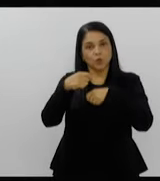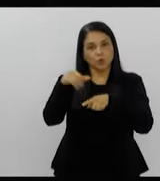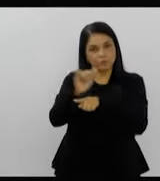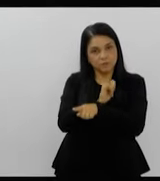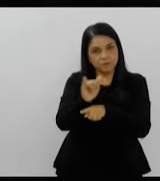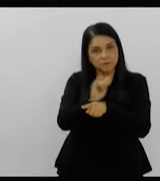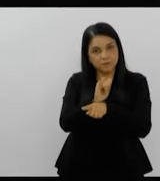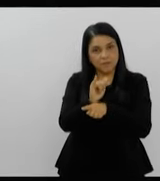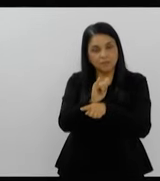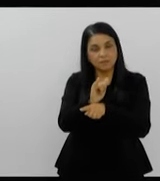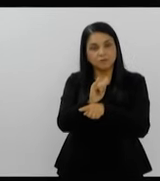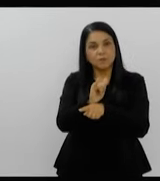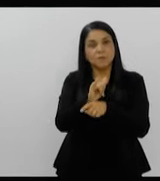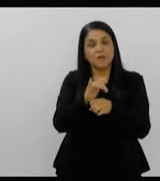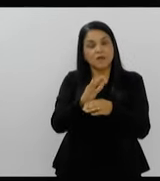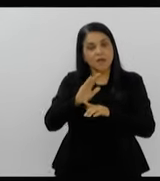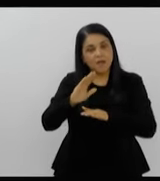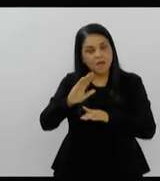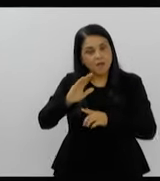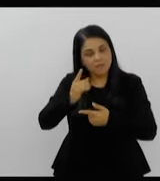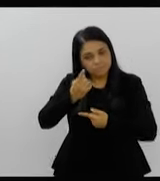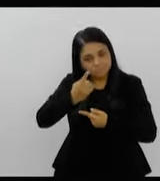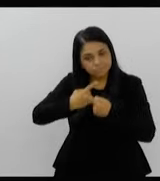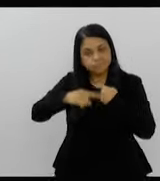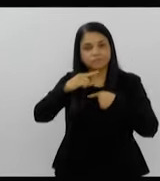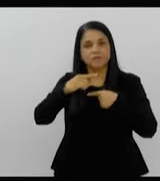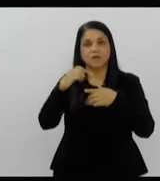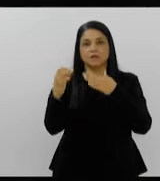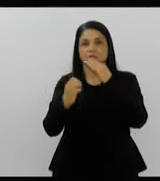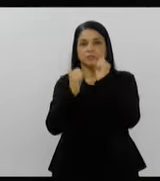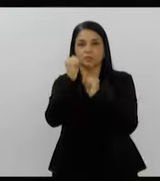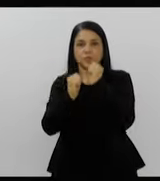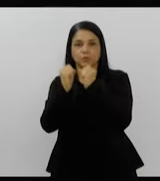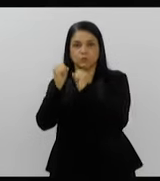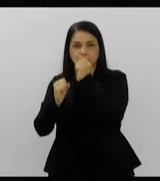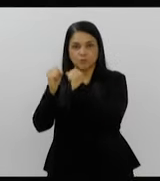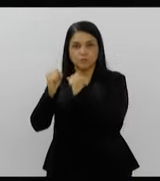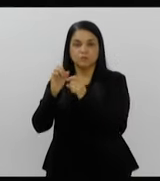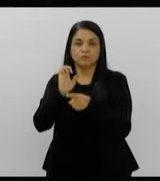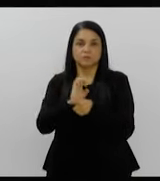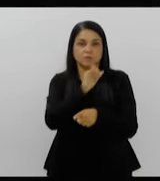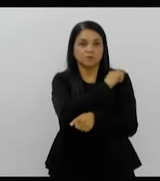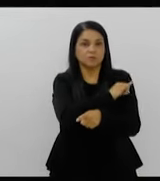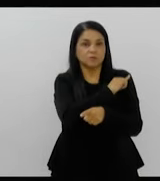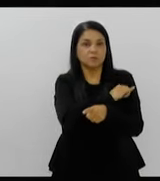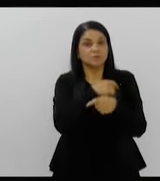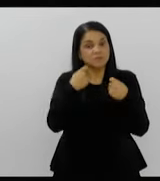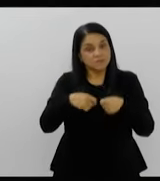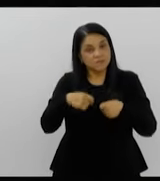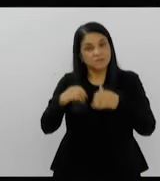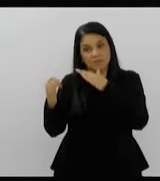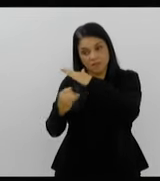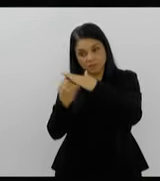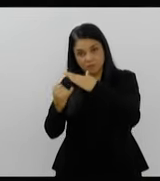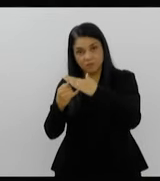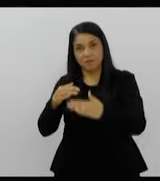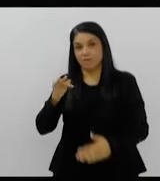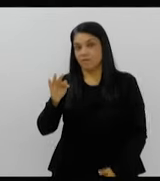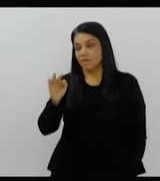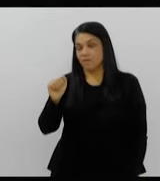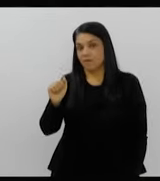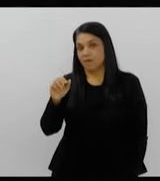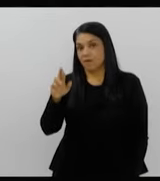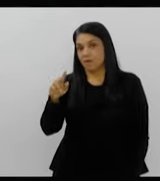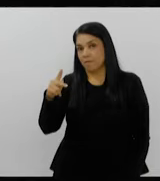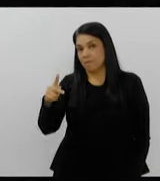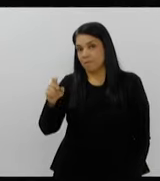para rebasificar as nossas indústrias aqui no Estado do Rio de Janeiro, sem que essas instituições, especialmente a FAPERJ,